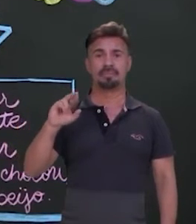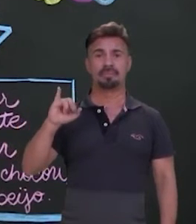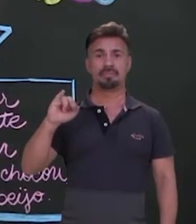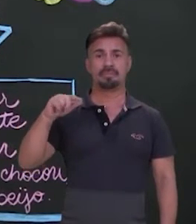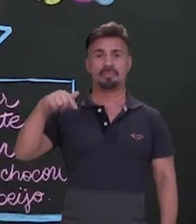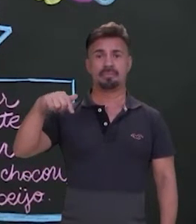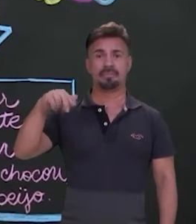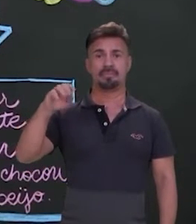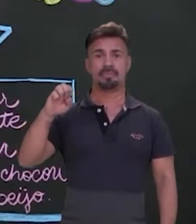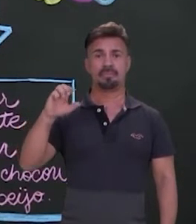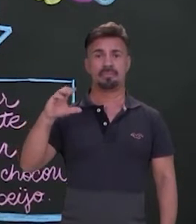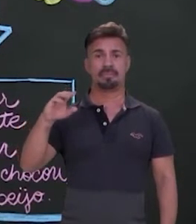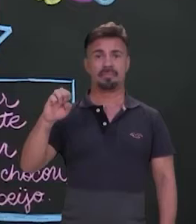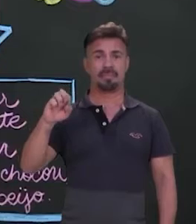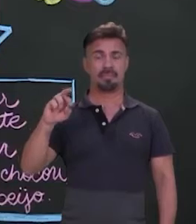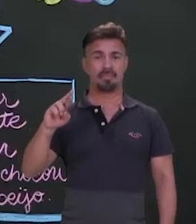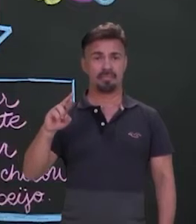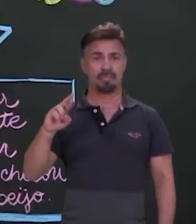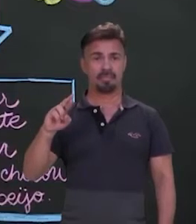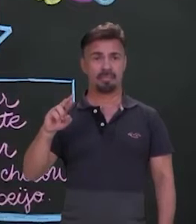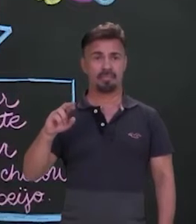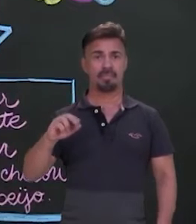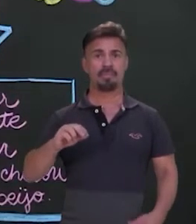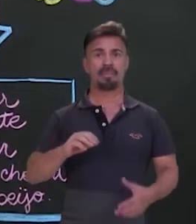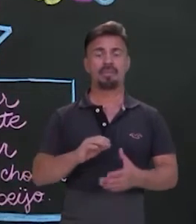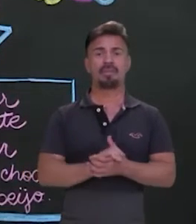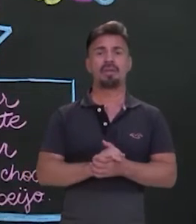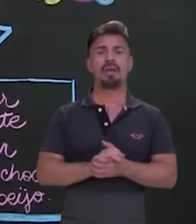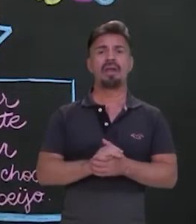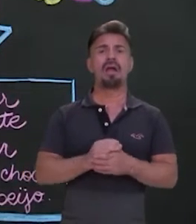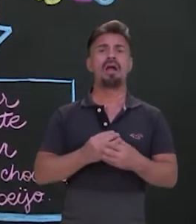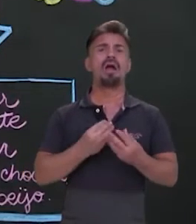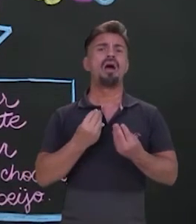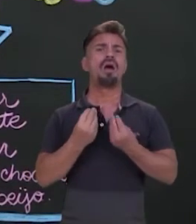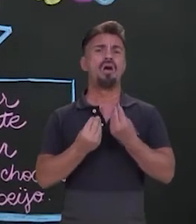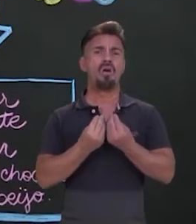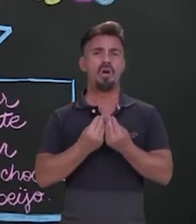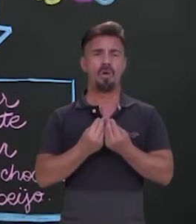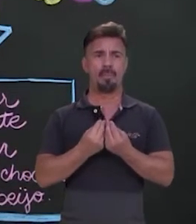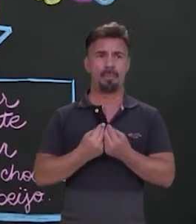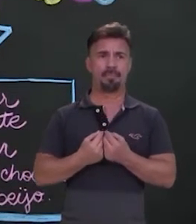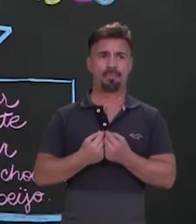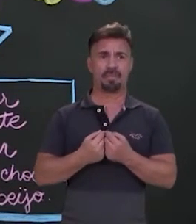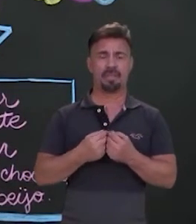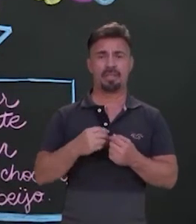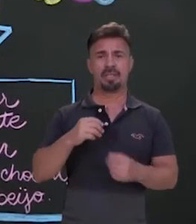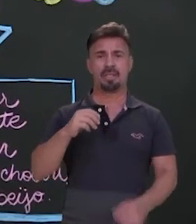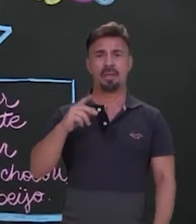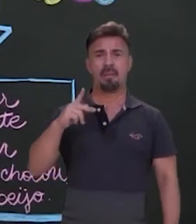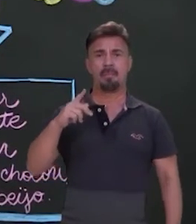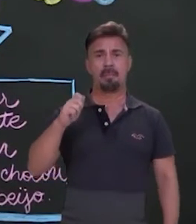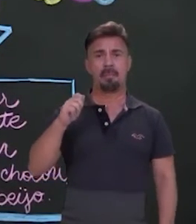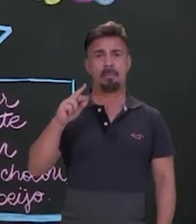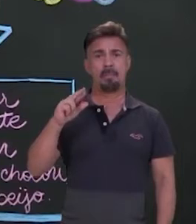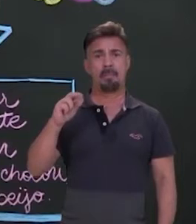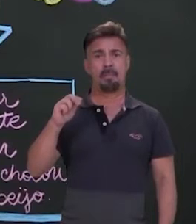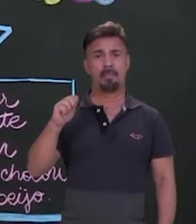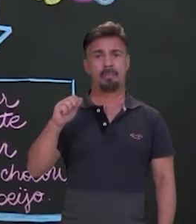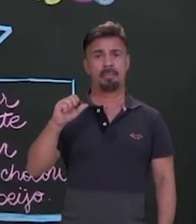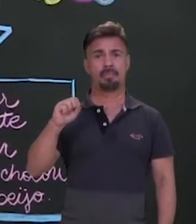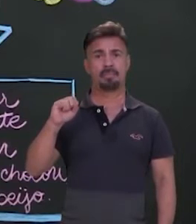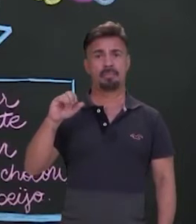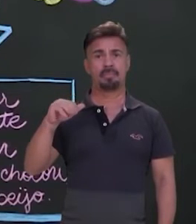gente chama de derivação parasintética. Que derivação é essa? No caso da derivação parasintética, o que acontece é